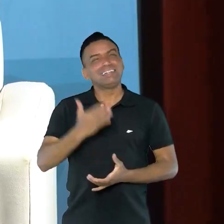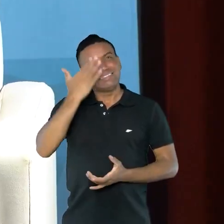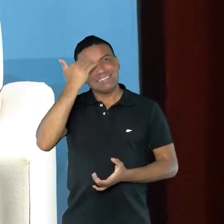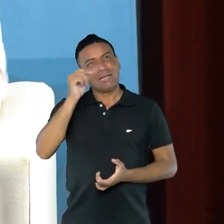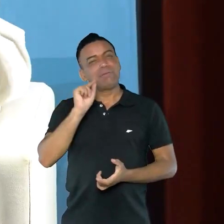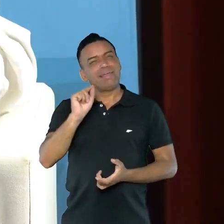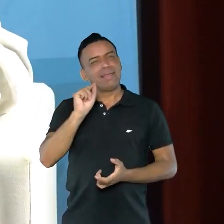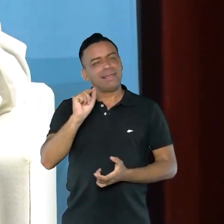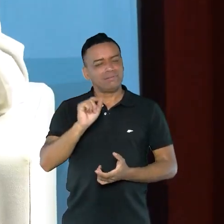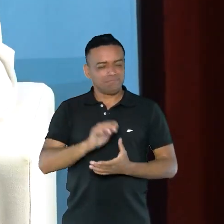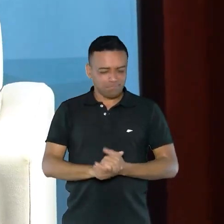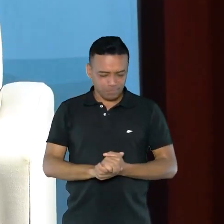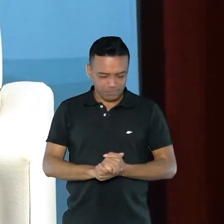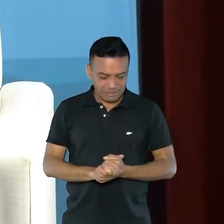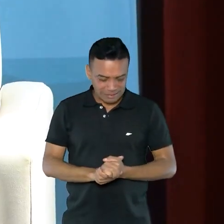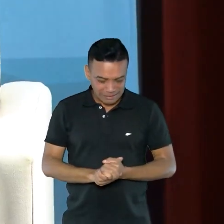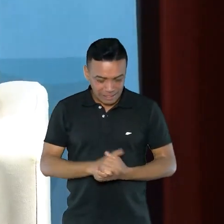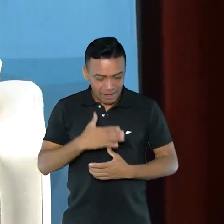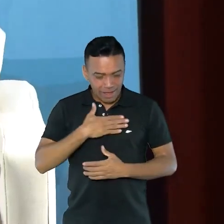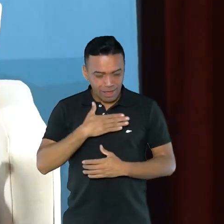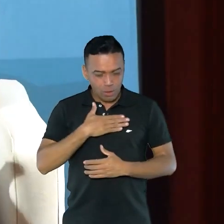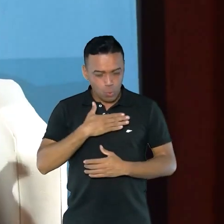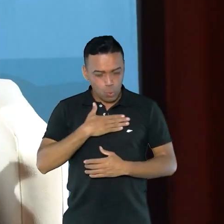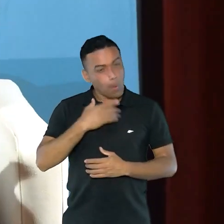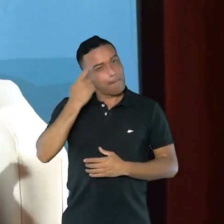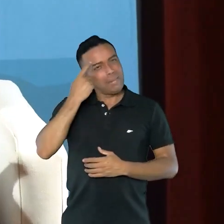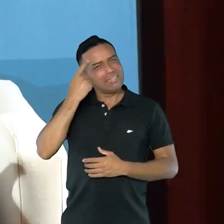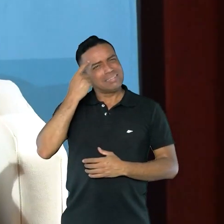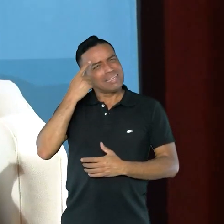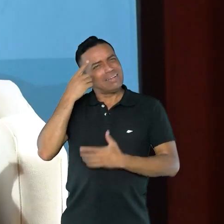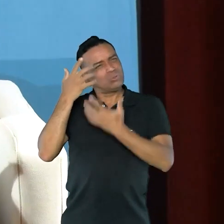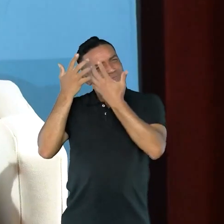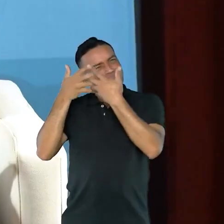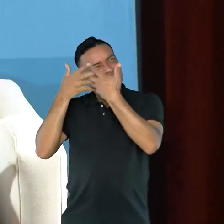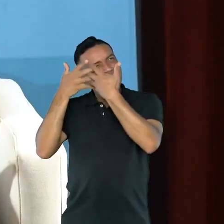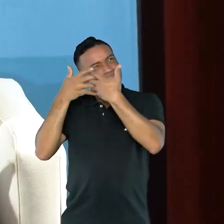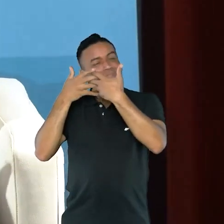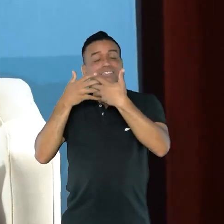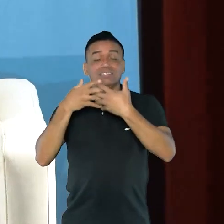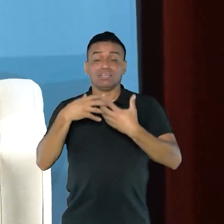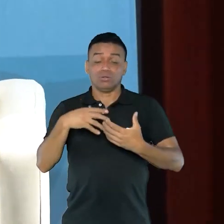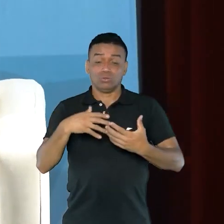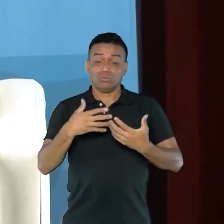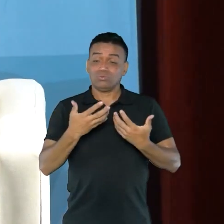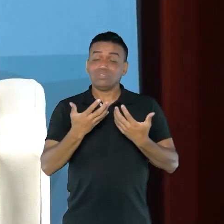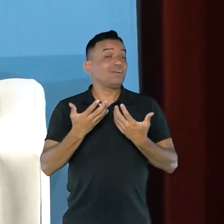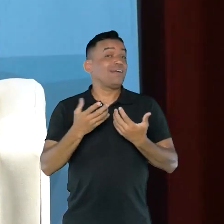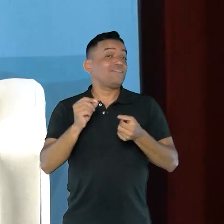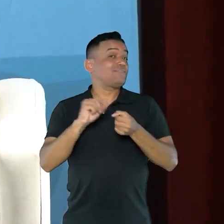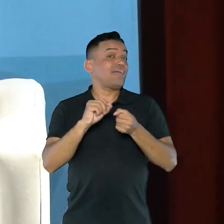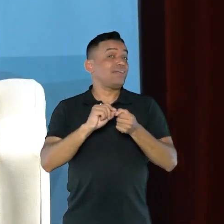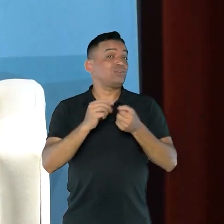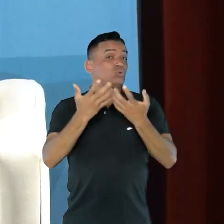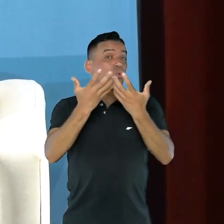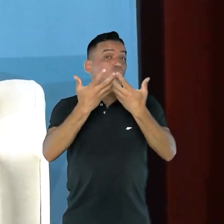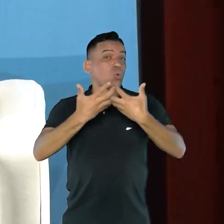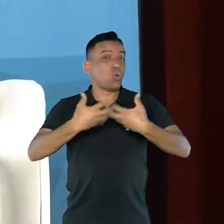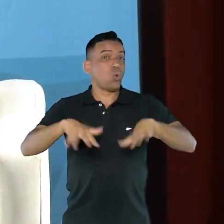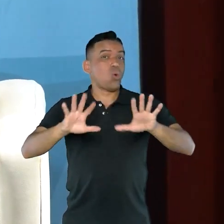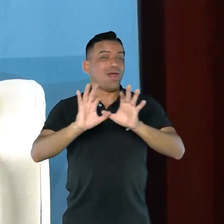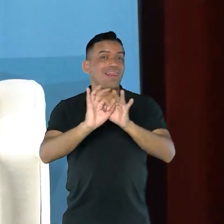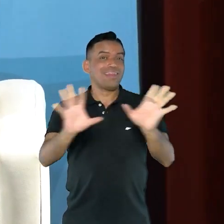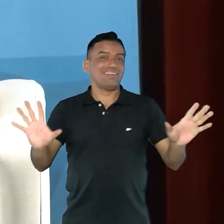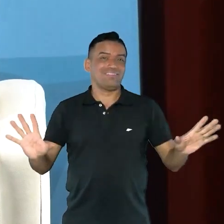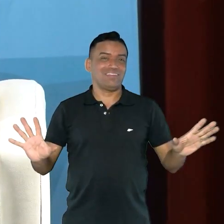eu fico pensando, né, que aquilo que é feito de modo espontâneo, né, que não é obrigado,